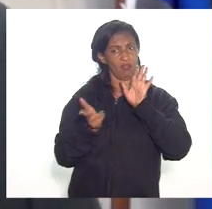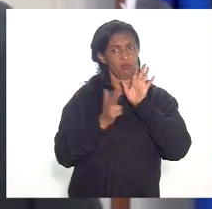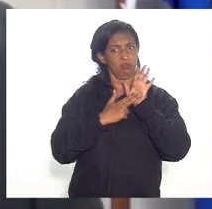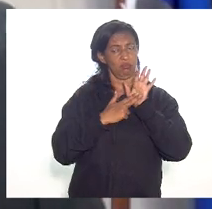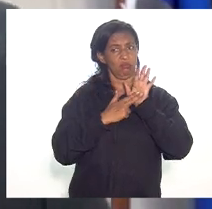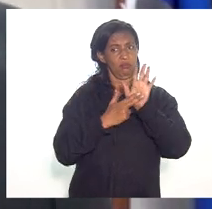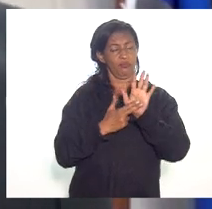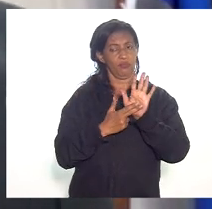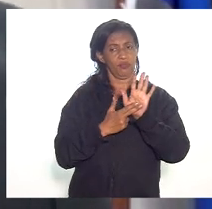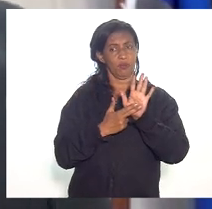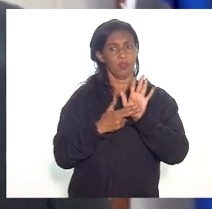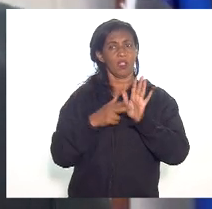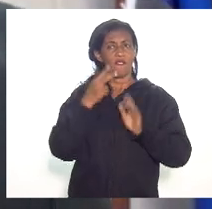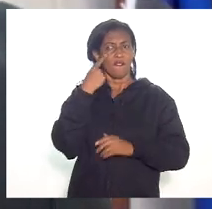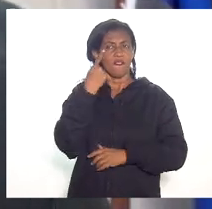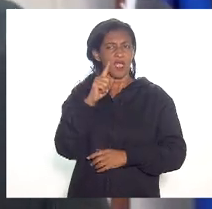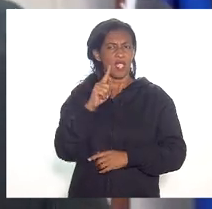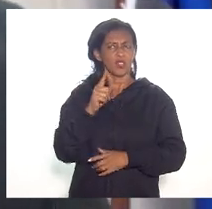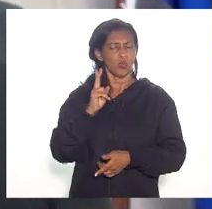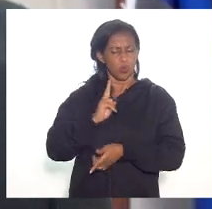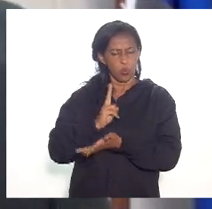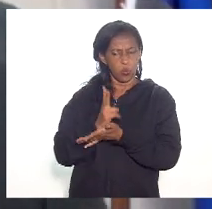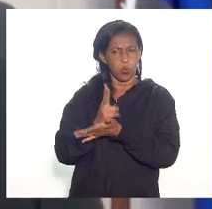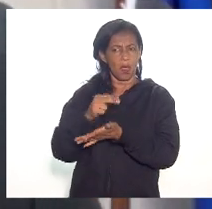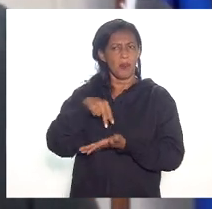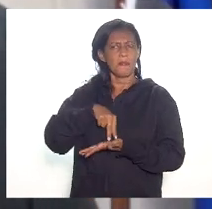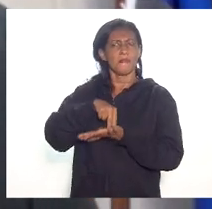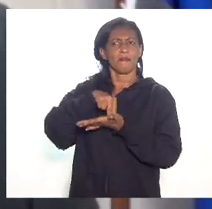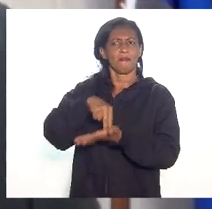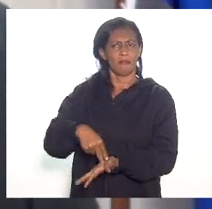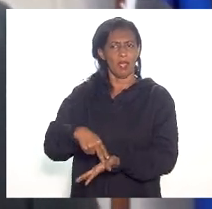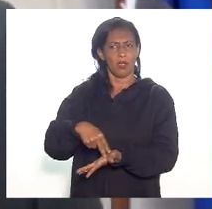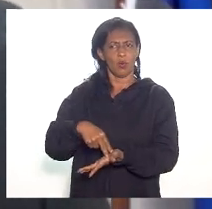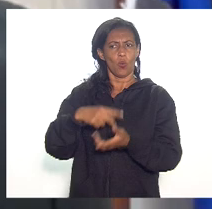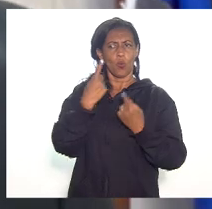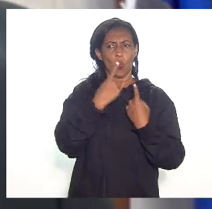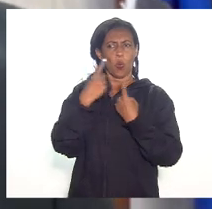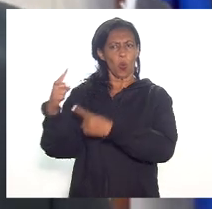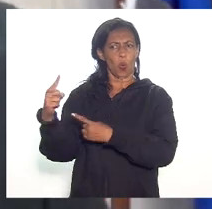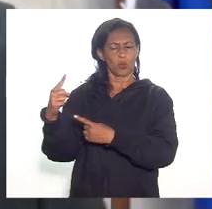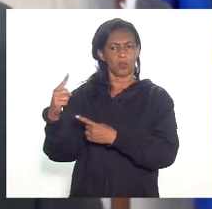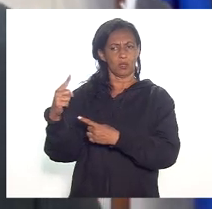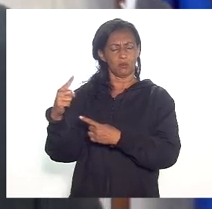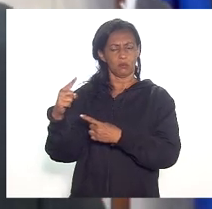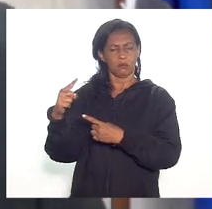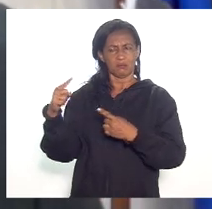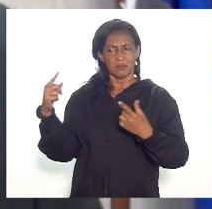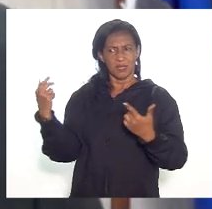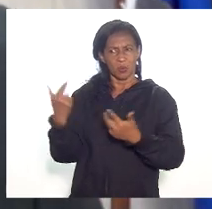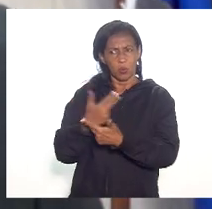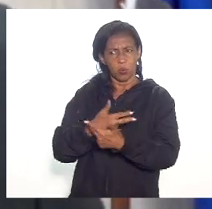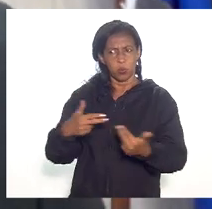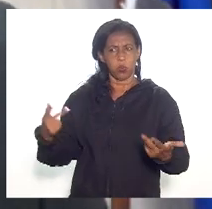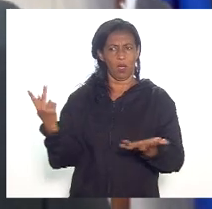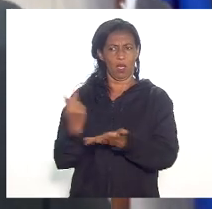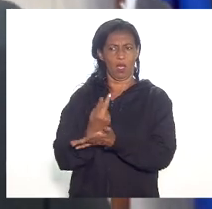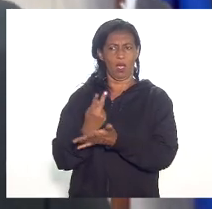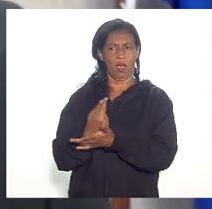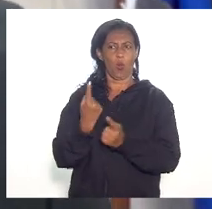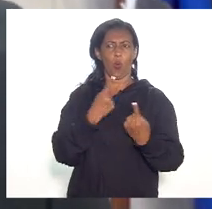ficaram aqui permaneceram em pé e combativos contra essa aberração contra nossos filhos